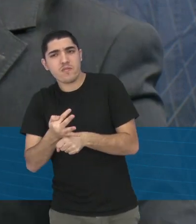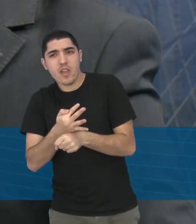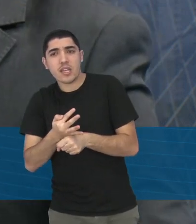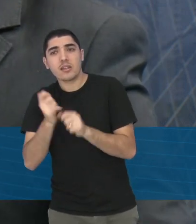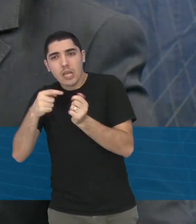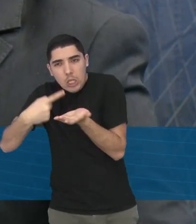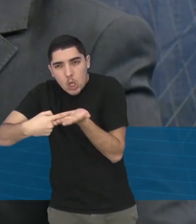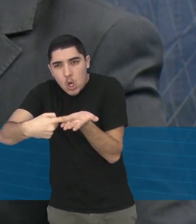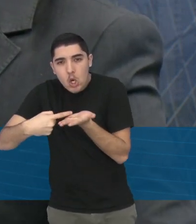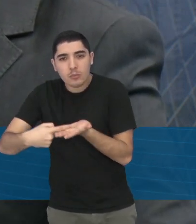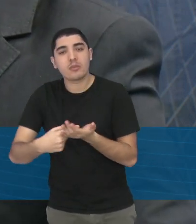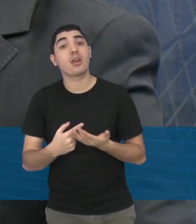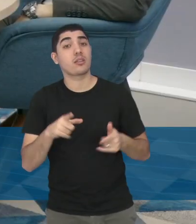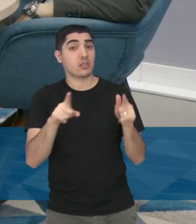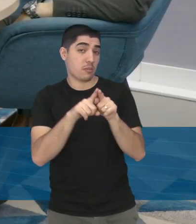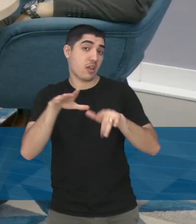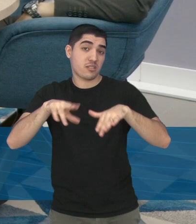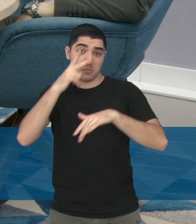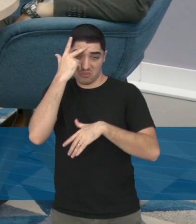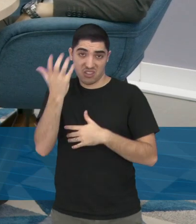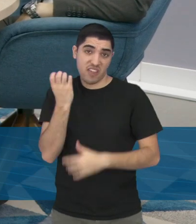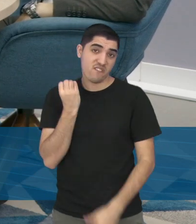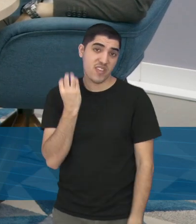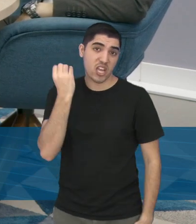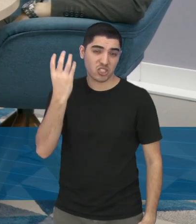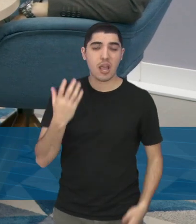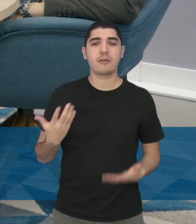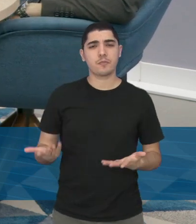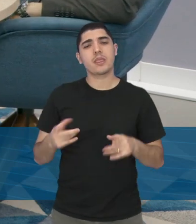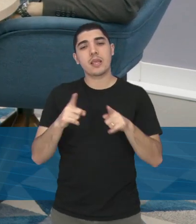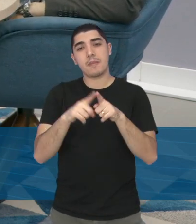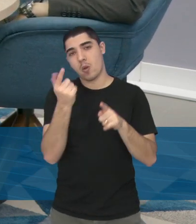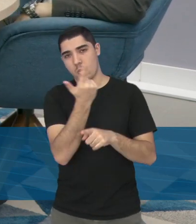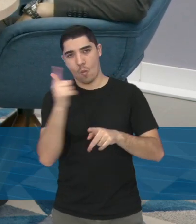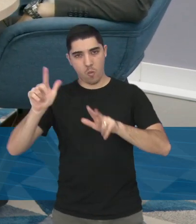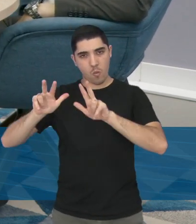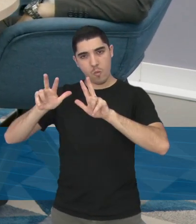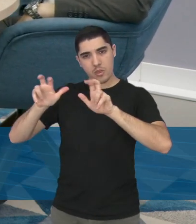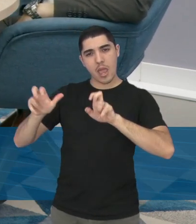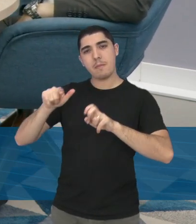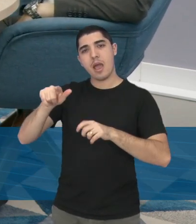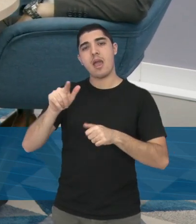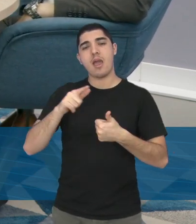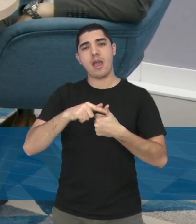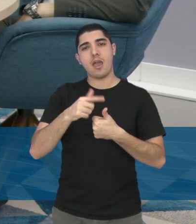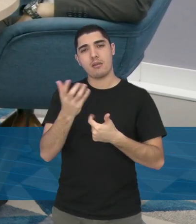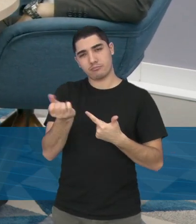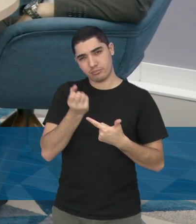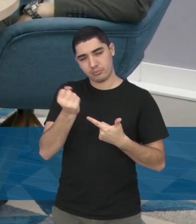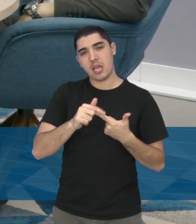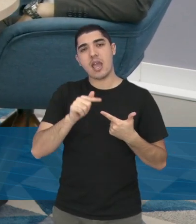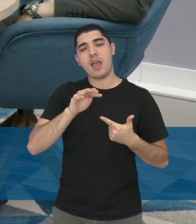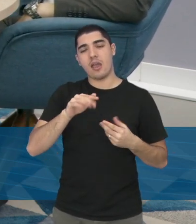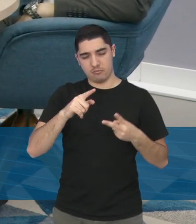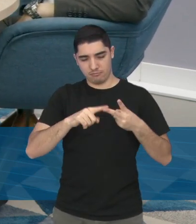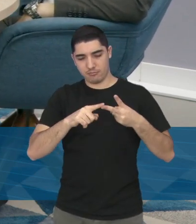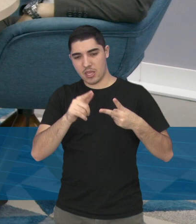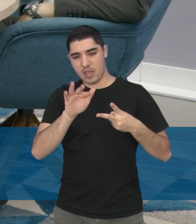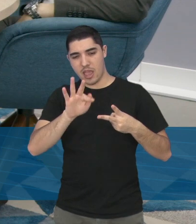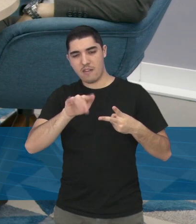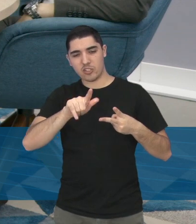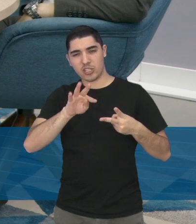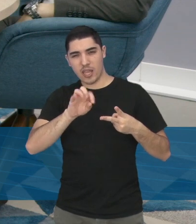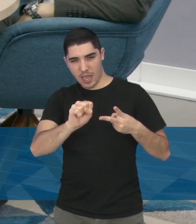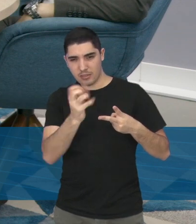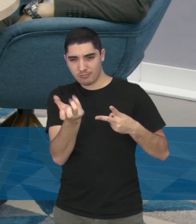melhor nesse sentido, melhor. De repente fazer alguma viagem também, né? Para outro assunto também, FGTS, seguro-desemprego, também teve